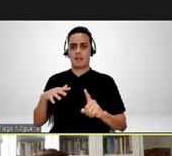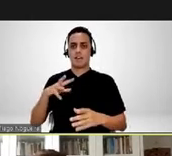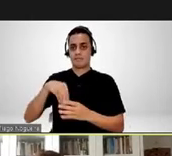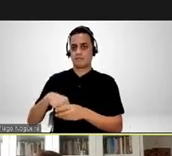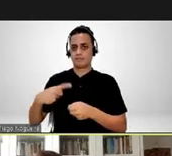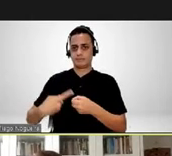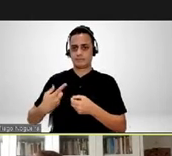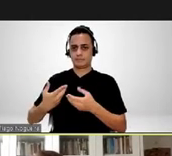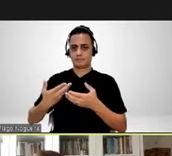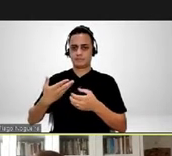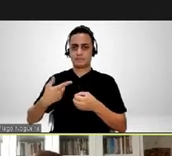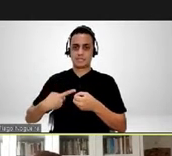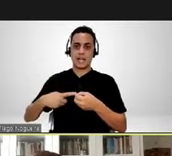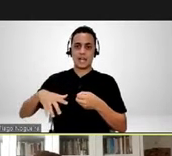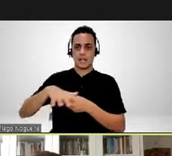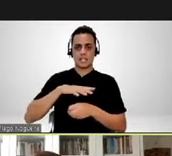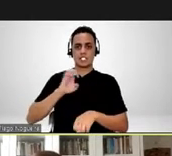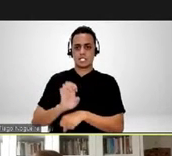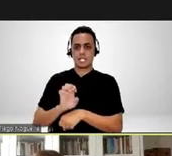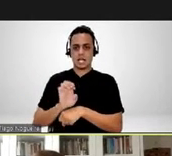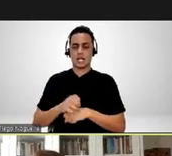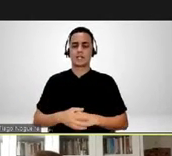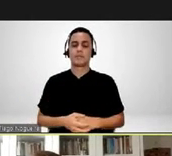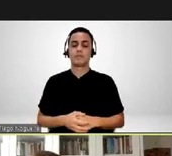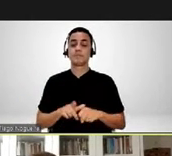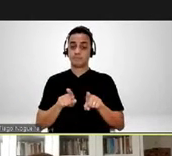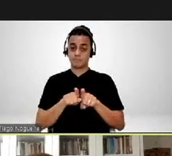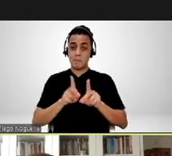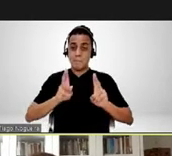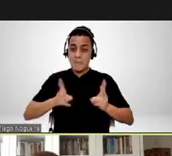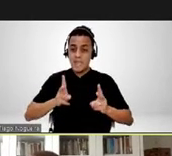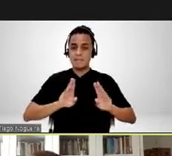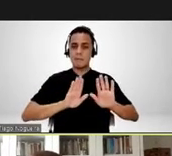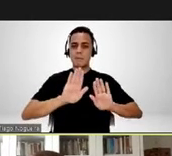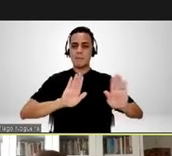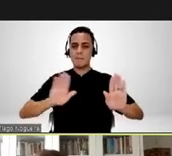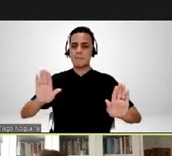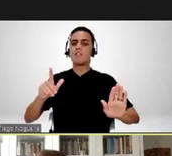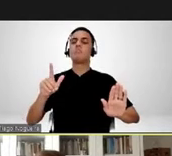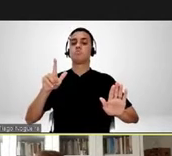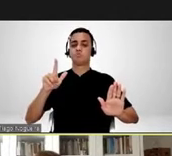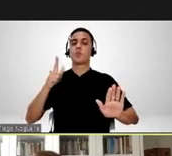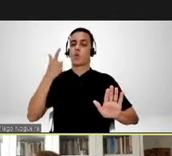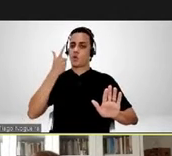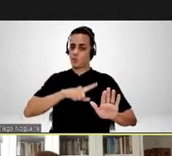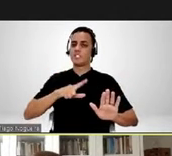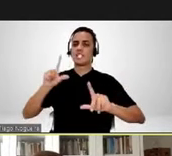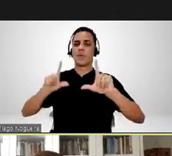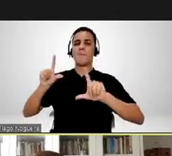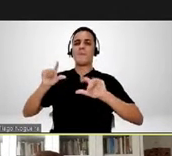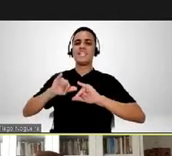estado. Essa exposição também recebeu um destaque particular na mídia, porque no